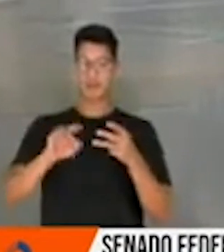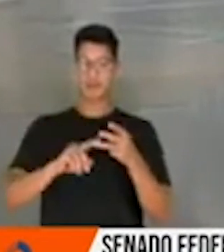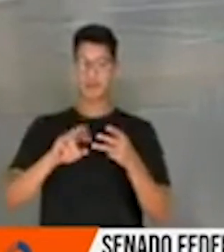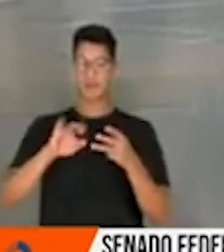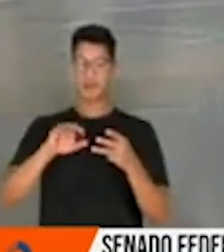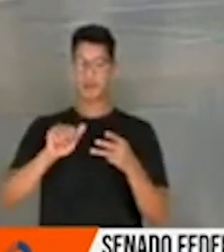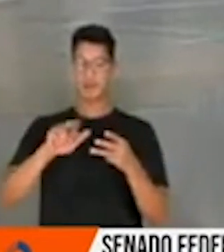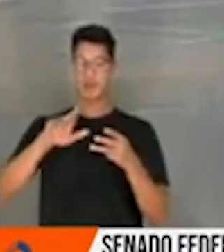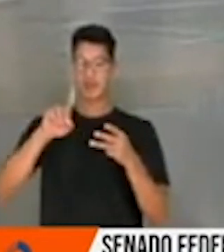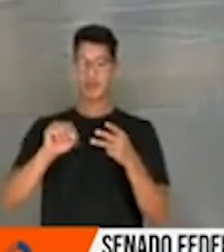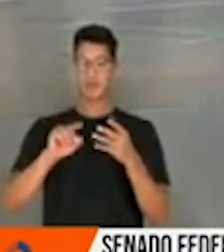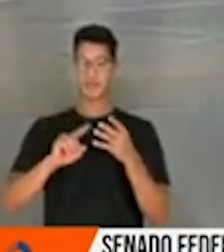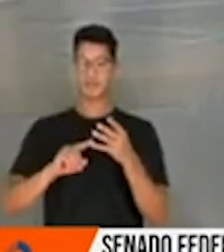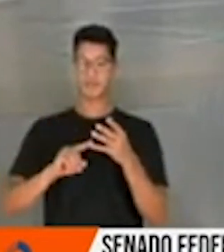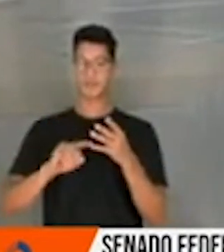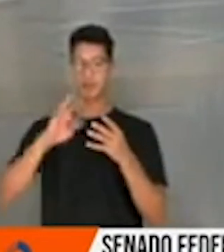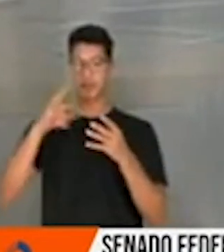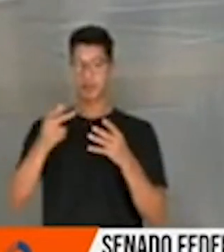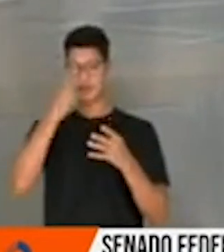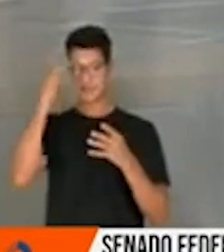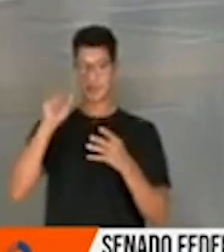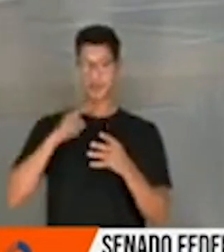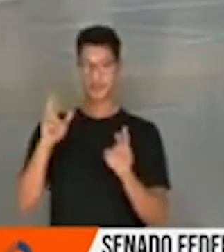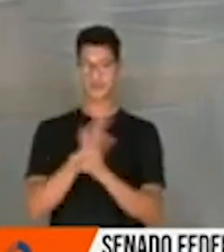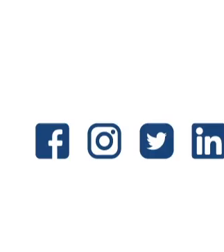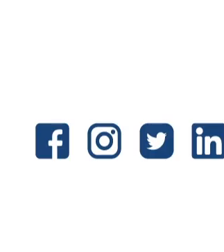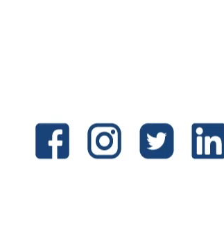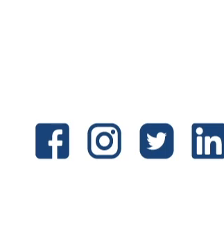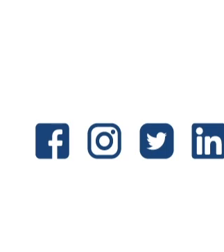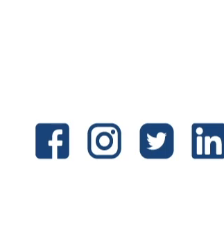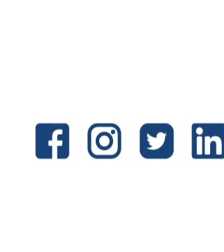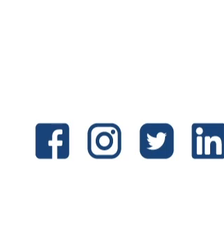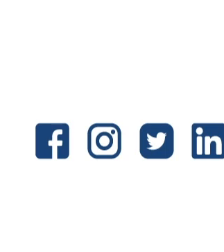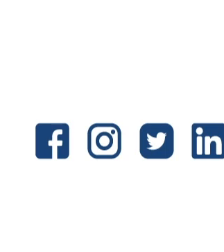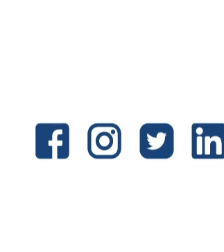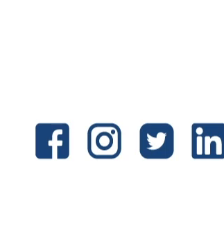senhor Ricardo Barros e por todos com quem o senhor teve relação.